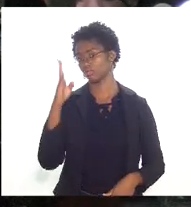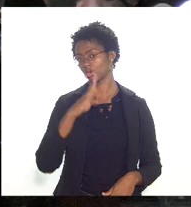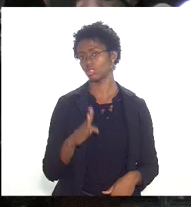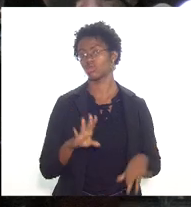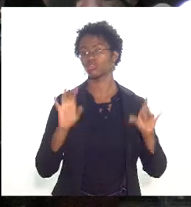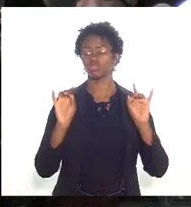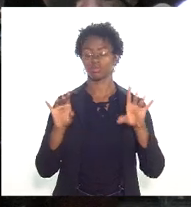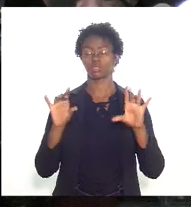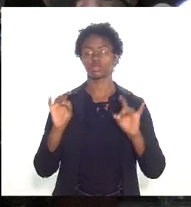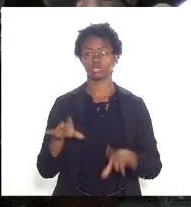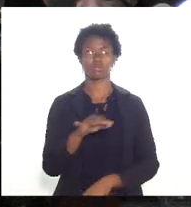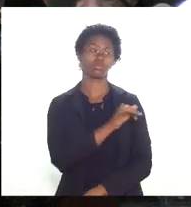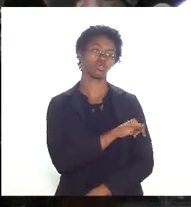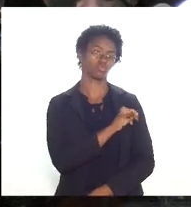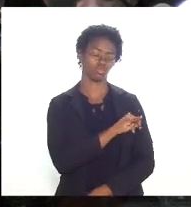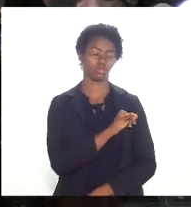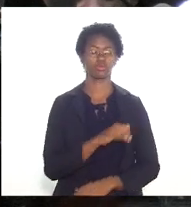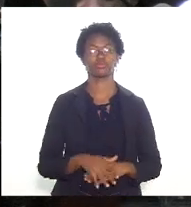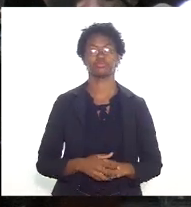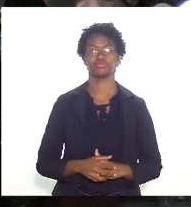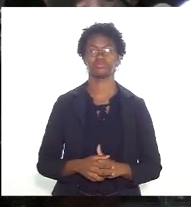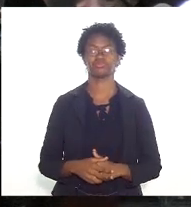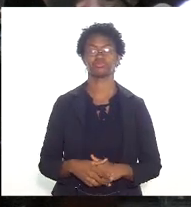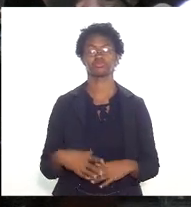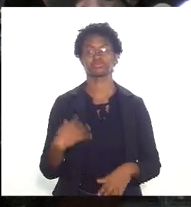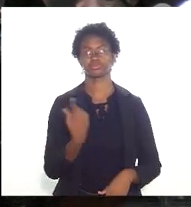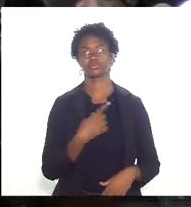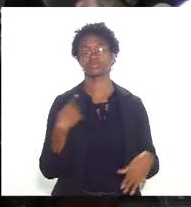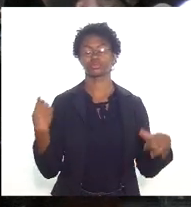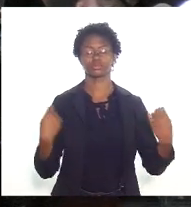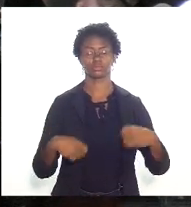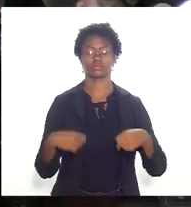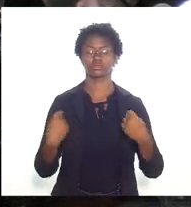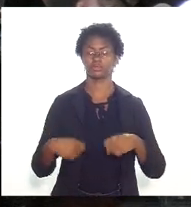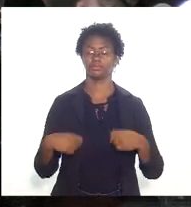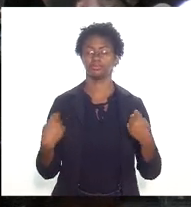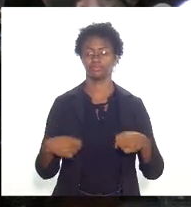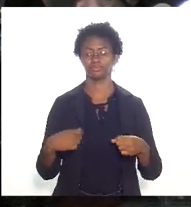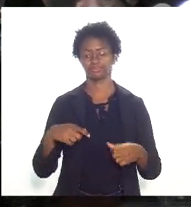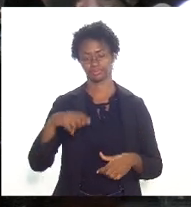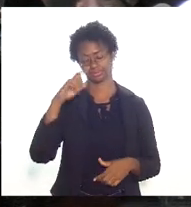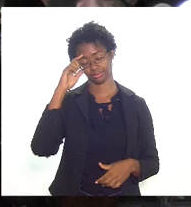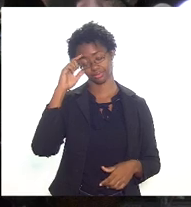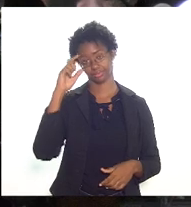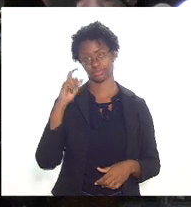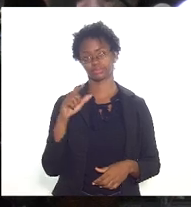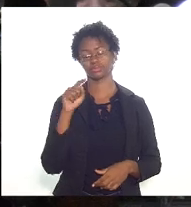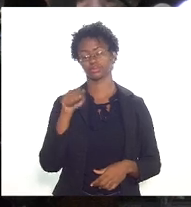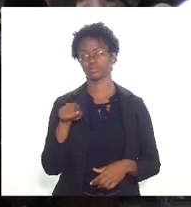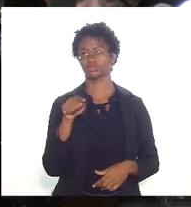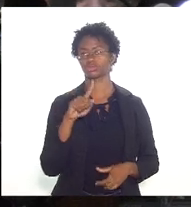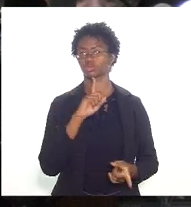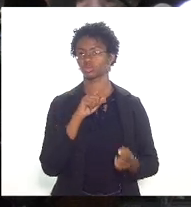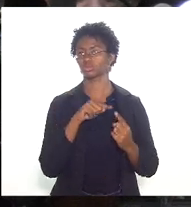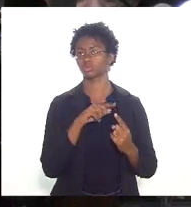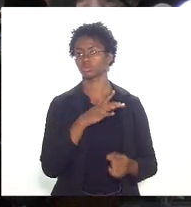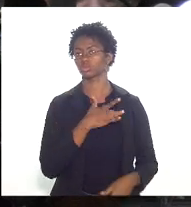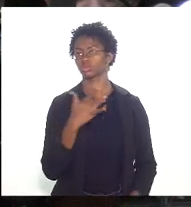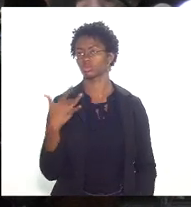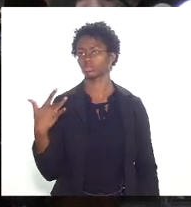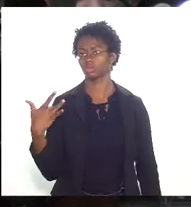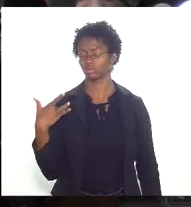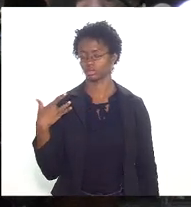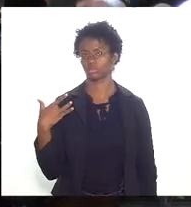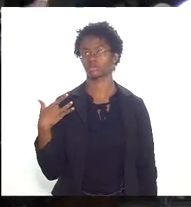do Rio de Janeiro e a gente precisa ter atenção em relação à saúde